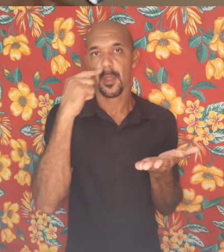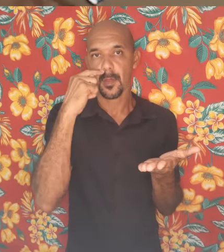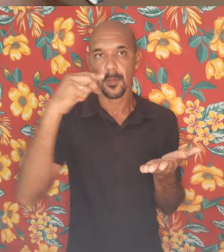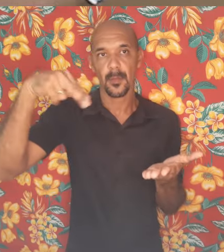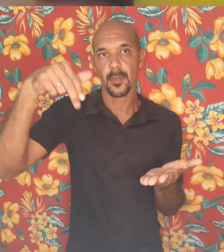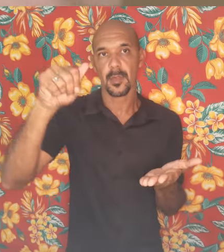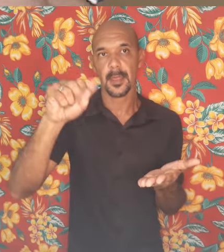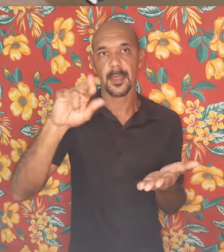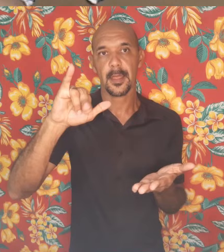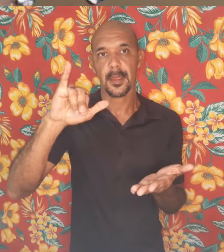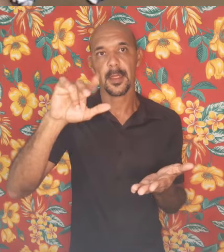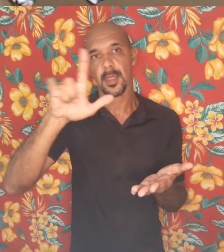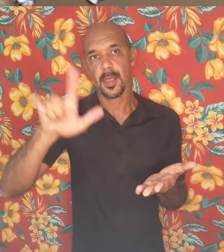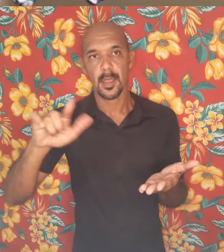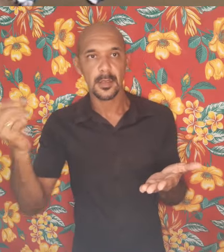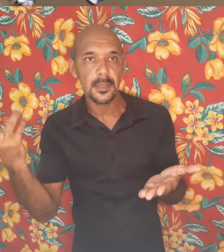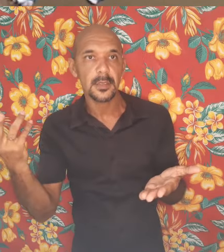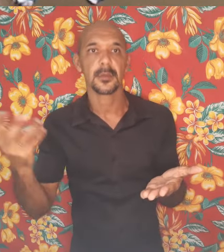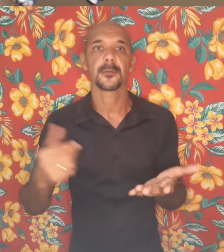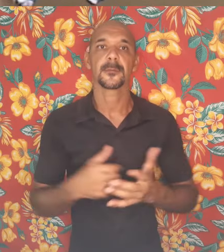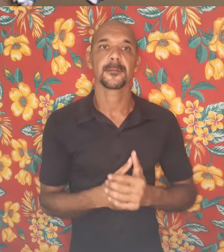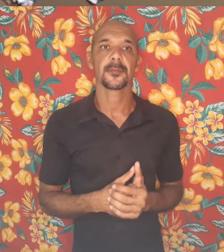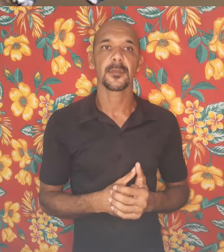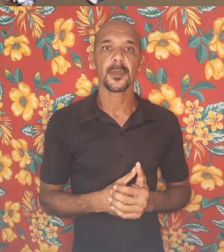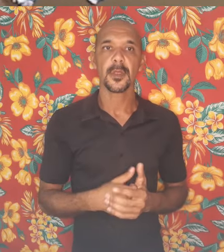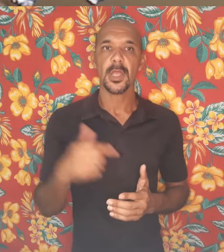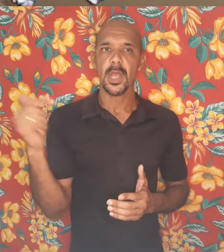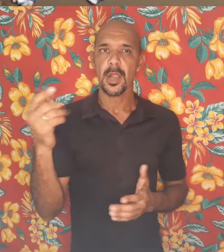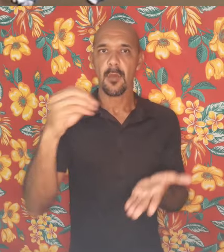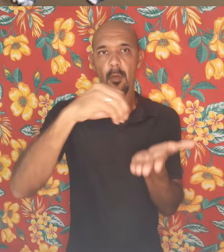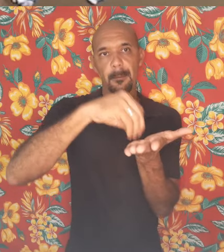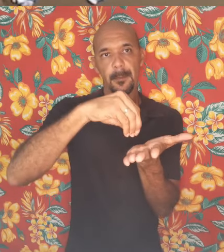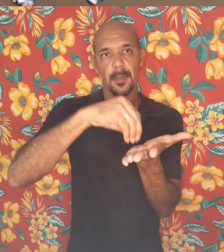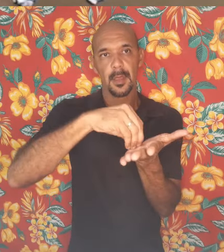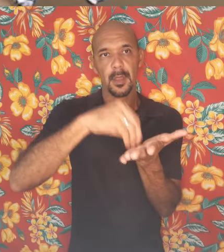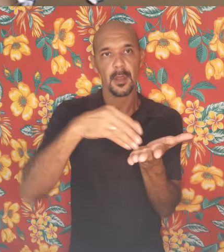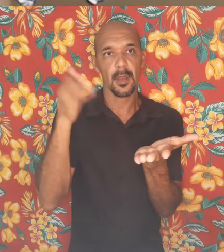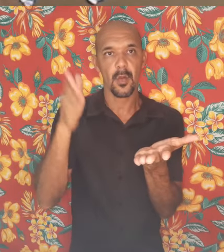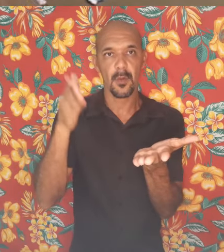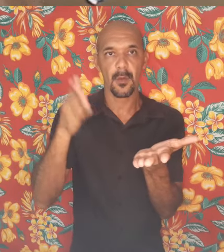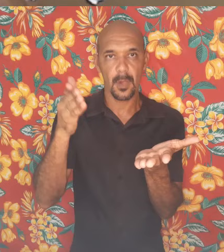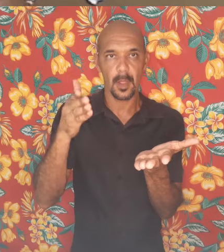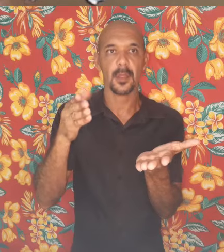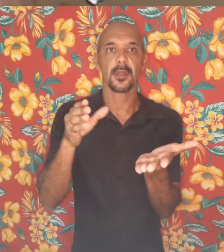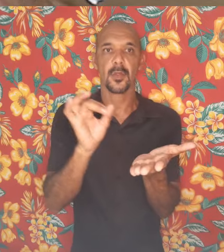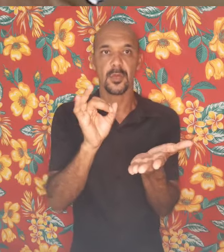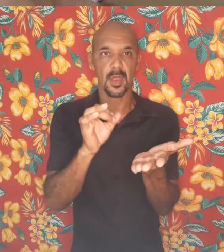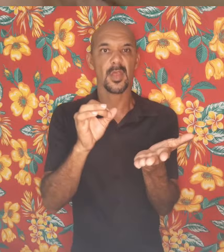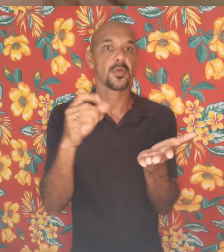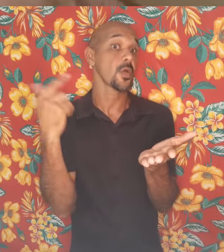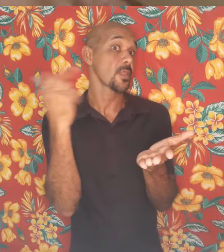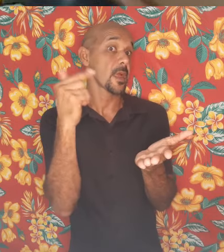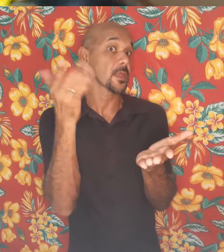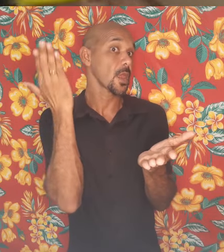ó. Vou marcar o lado e vou seguir pelo desenho que eu fiz do que vai